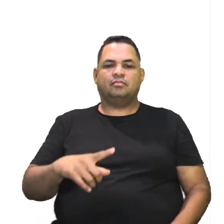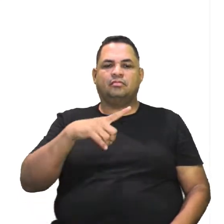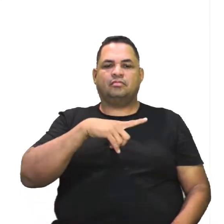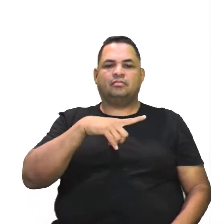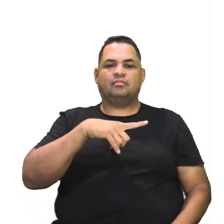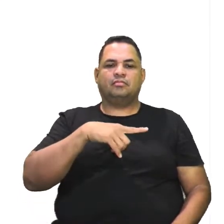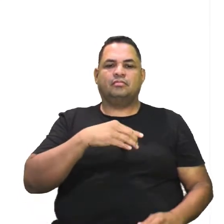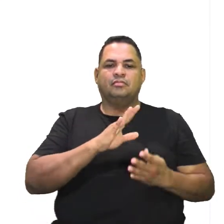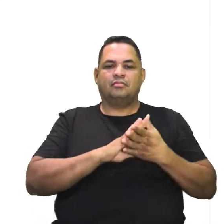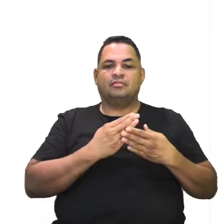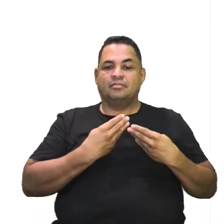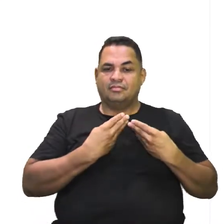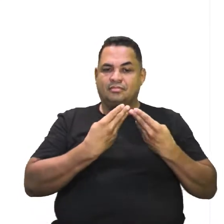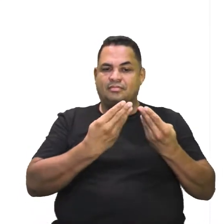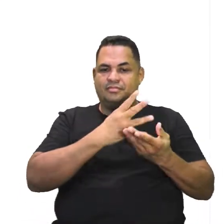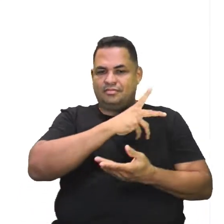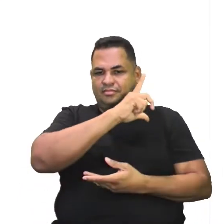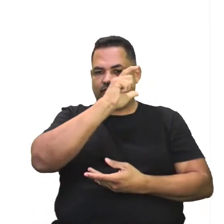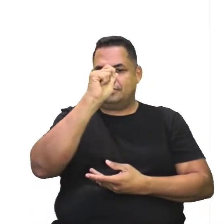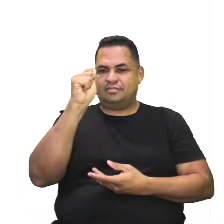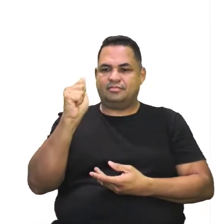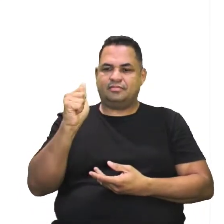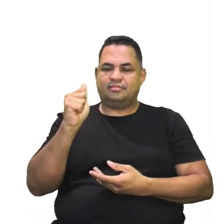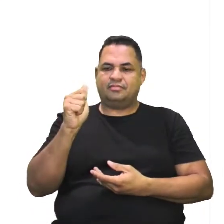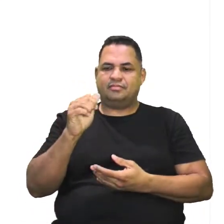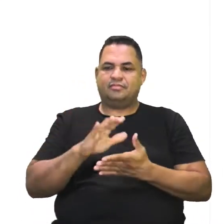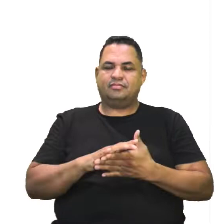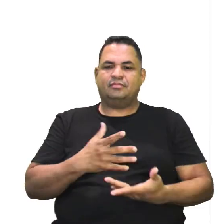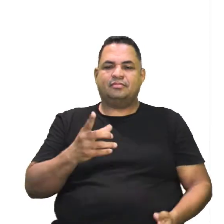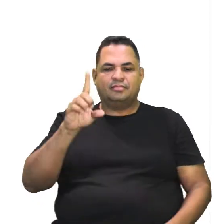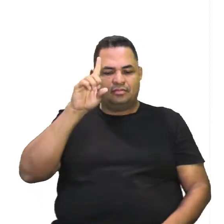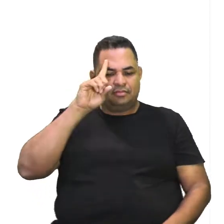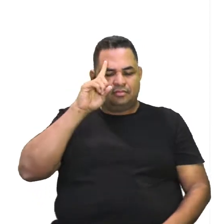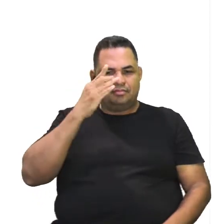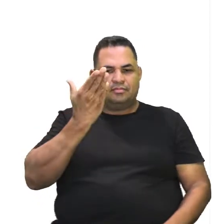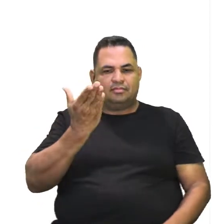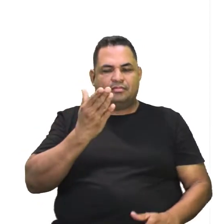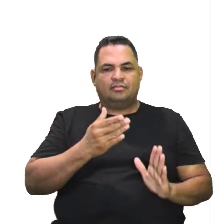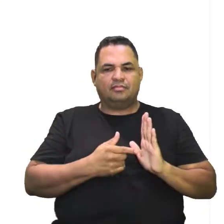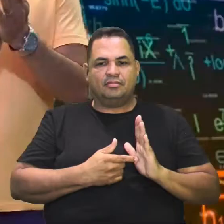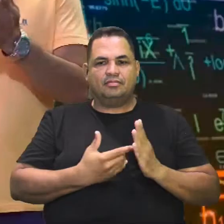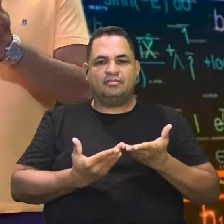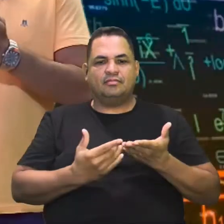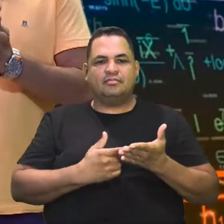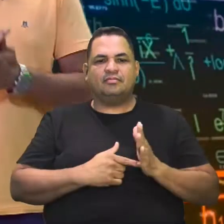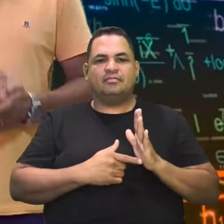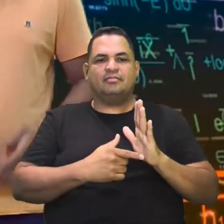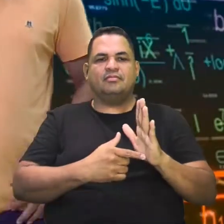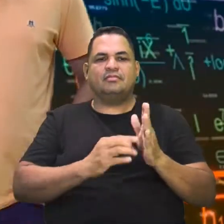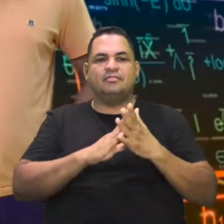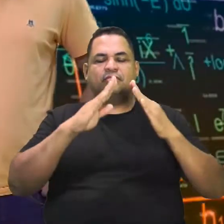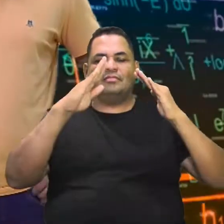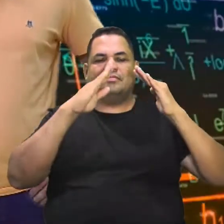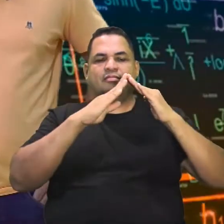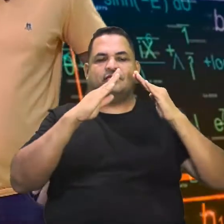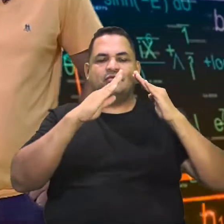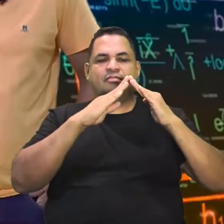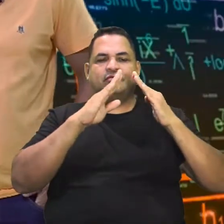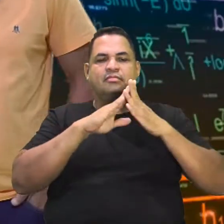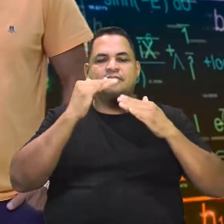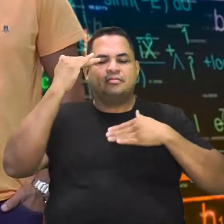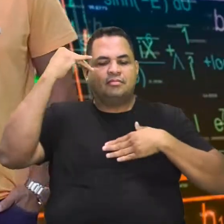temos aí o oferecimento do dia, né, professor Maurício? Todo dia a gente vai trazendo aqui uma escola para